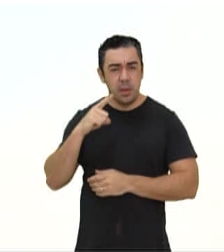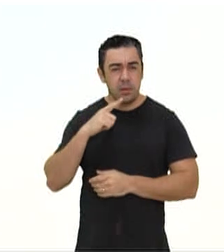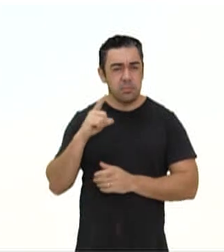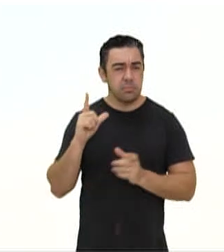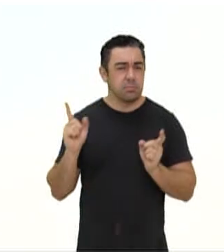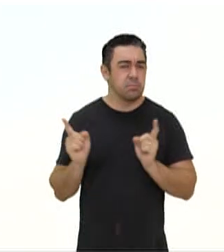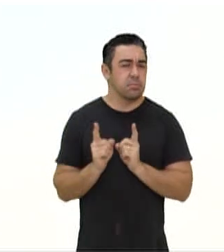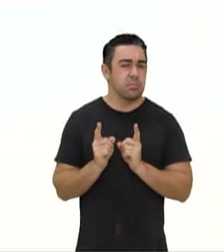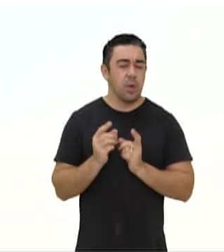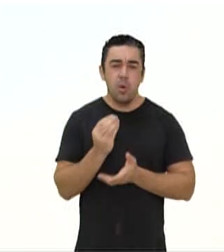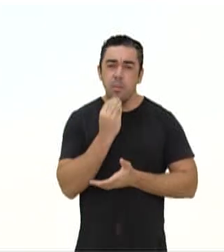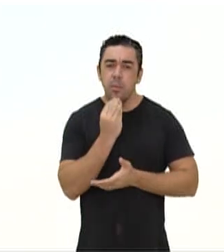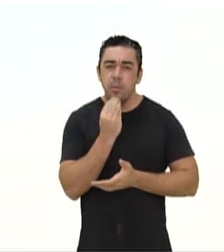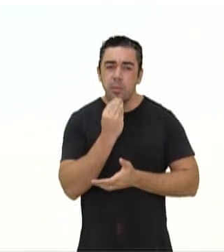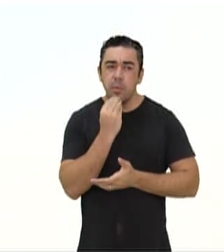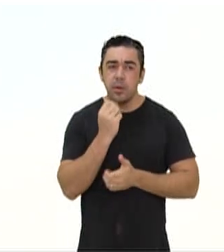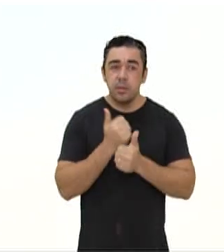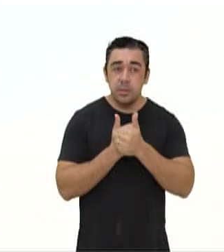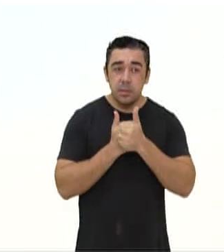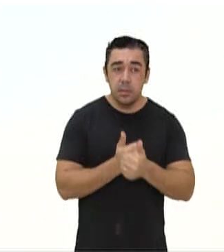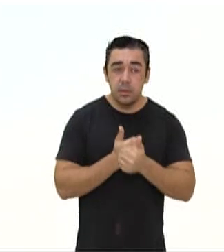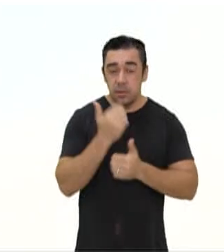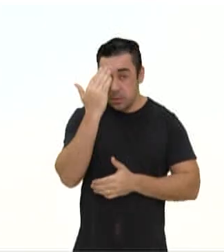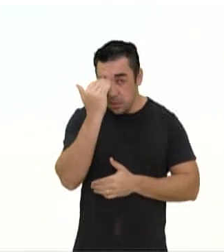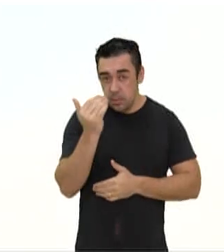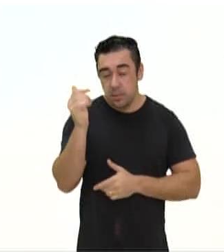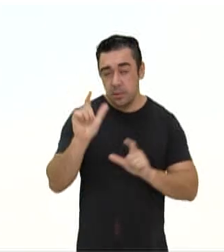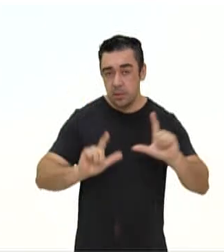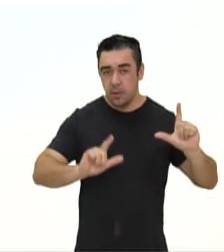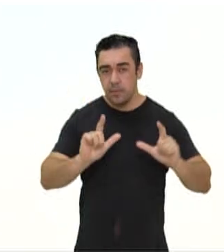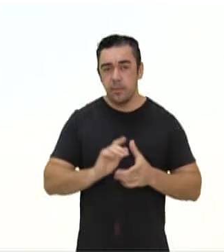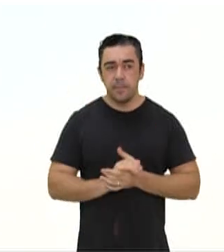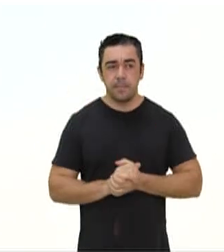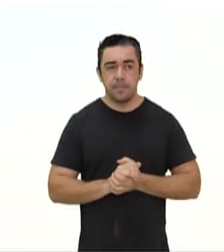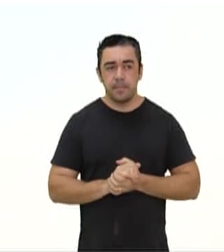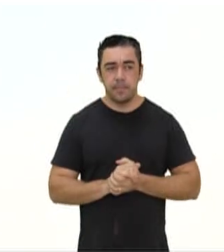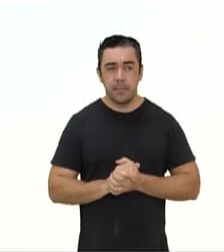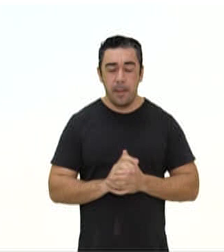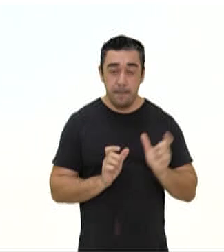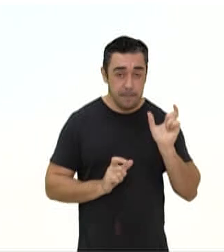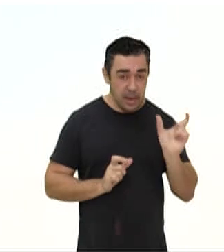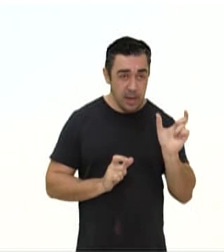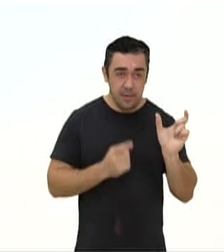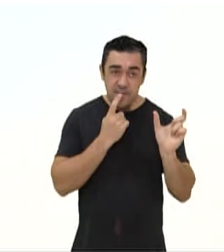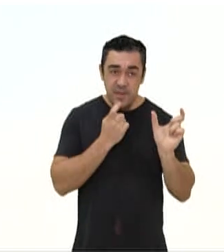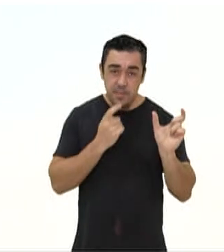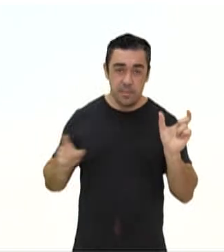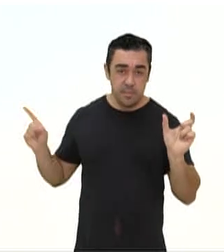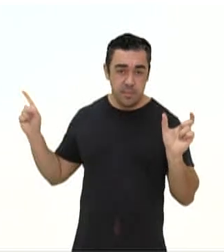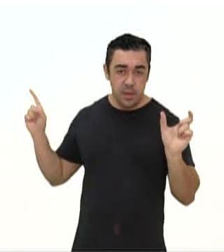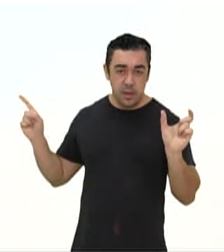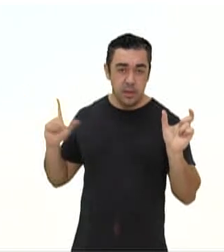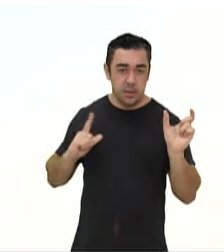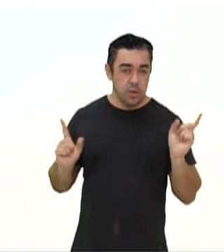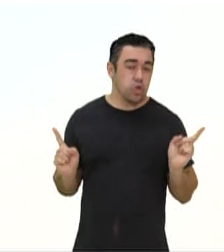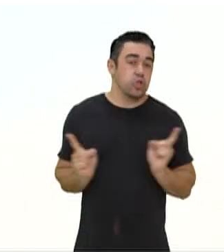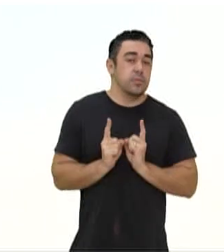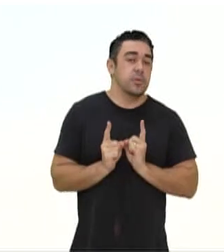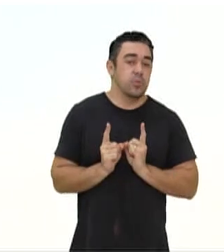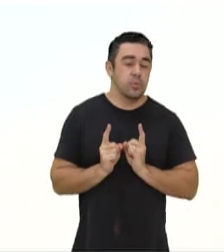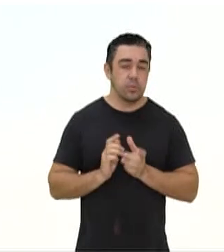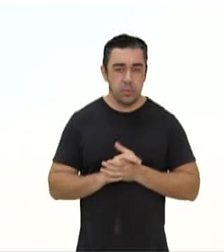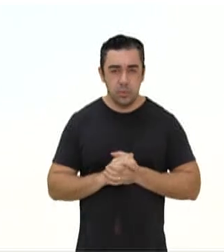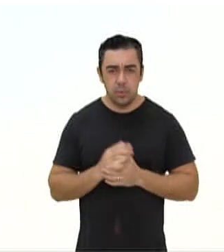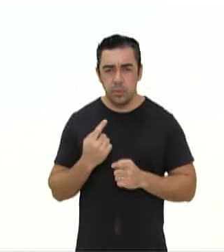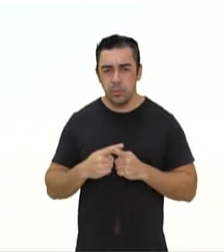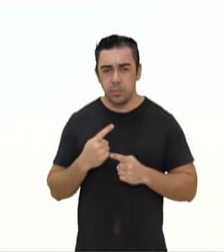espetáculozinhos oportunistas baseados em sucessos da TV. A palavra em destaque está no grau diminutivo. Por